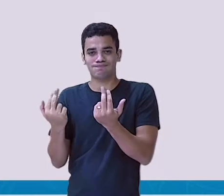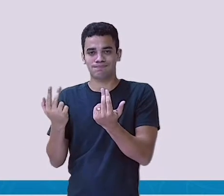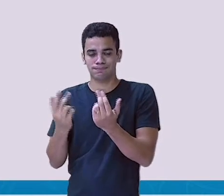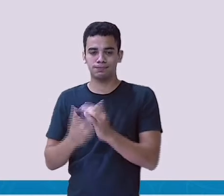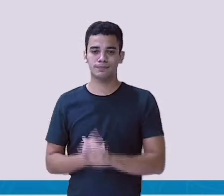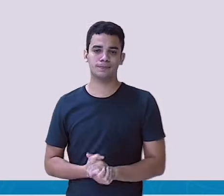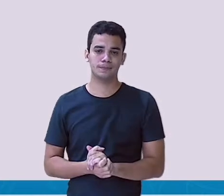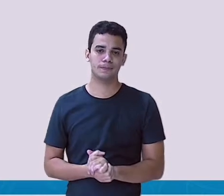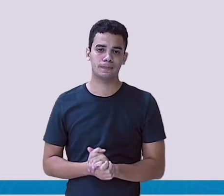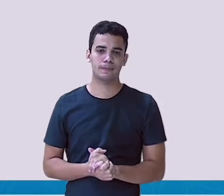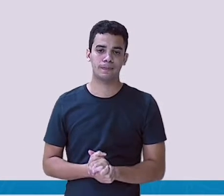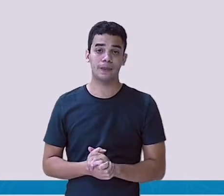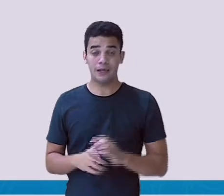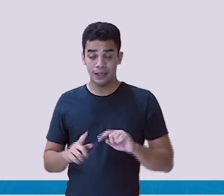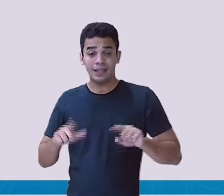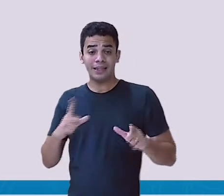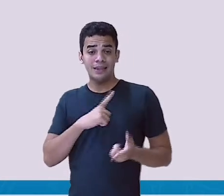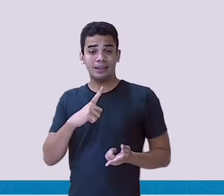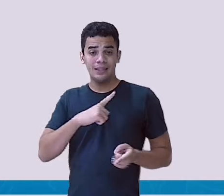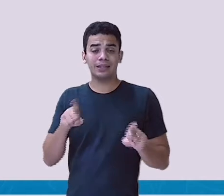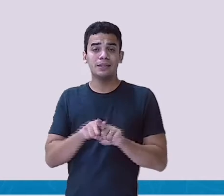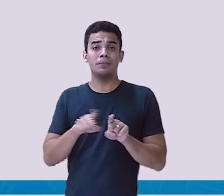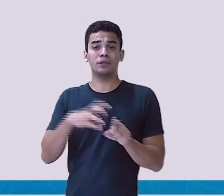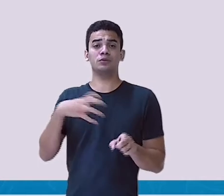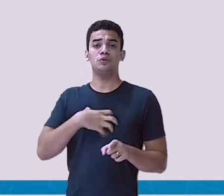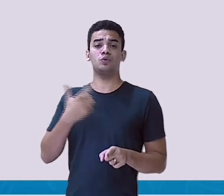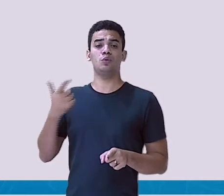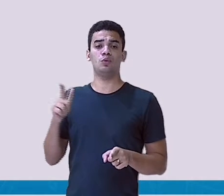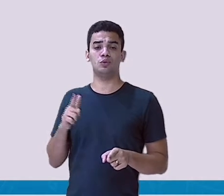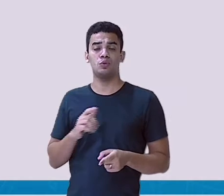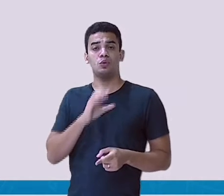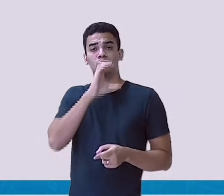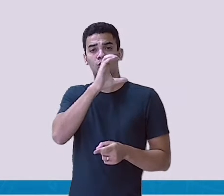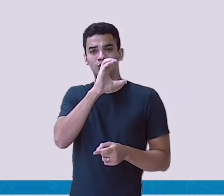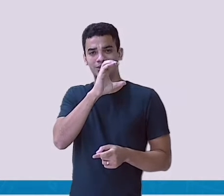E eu tenho o terceiro lado, CB,